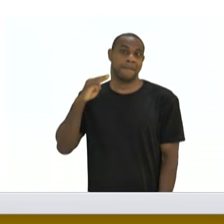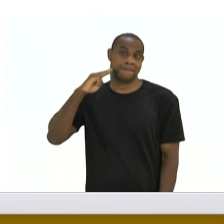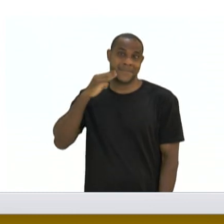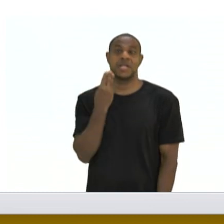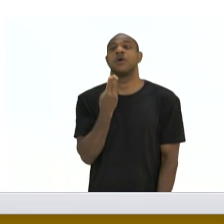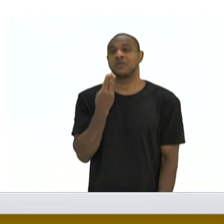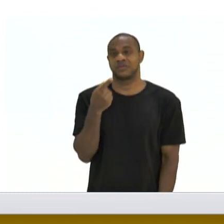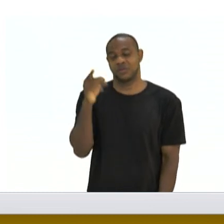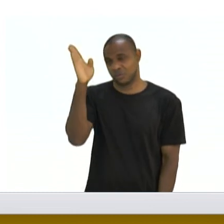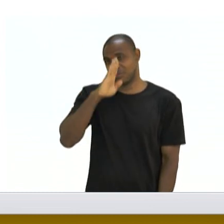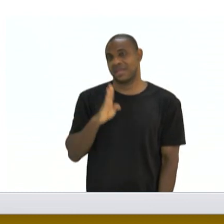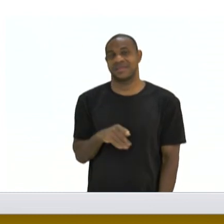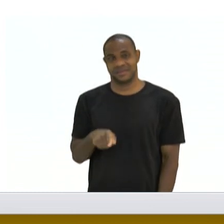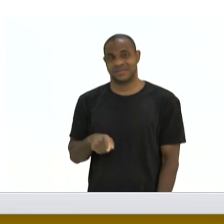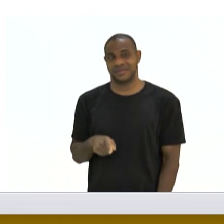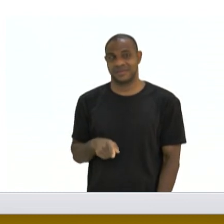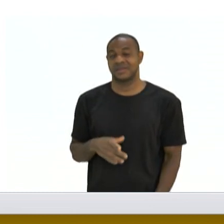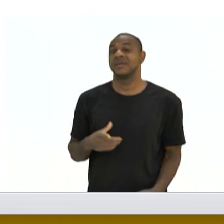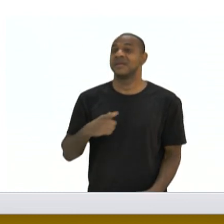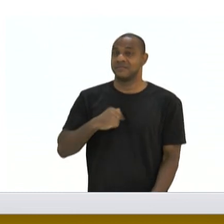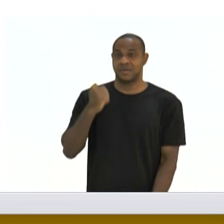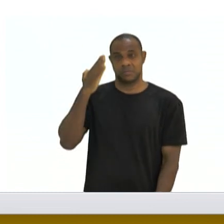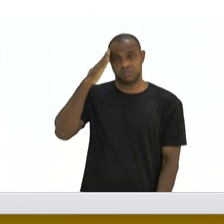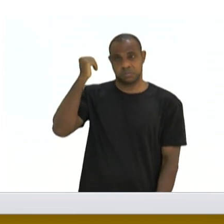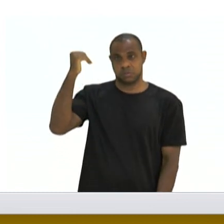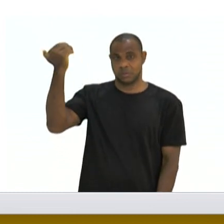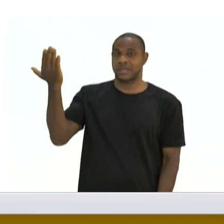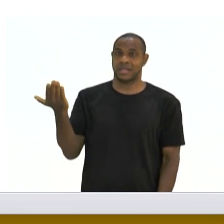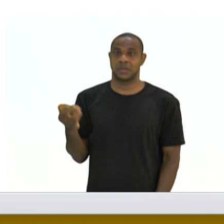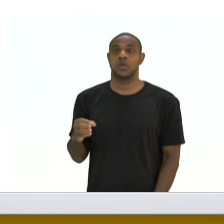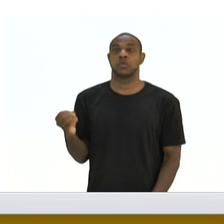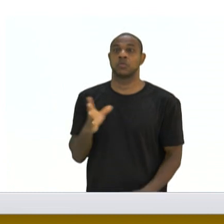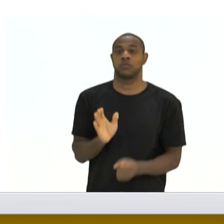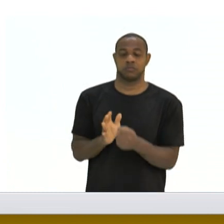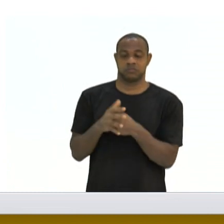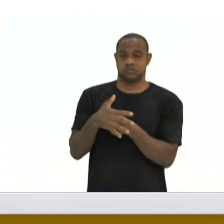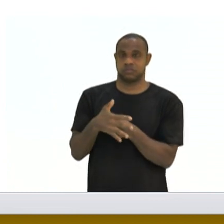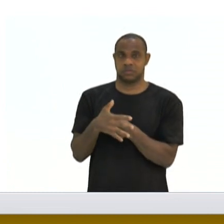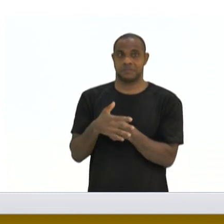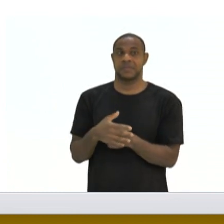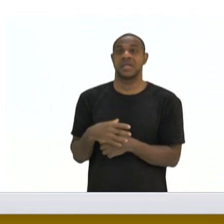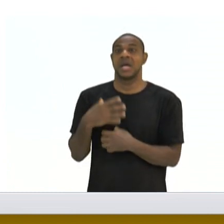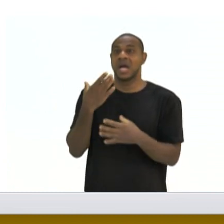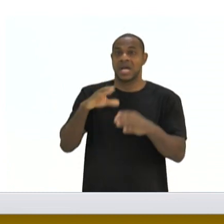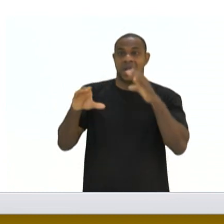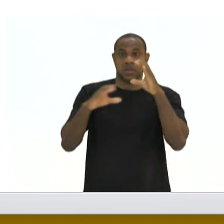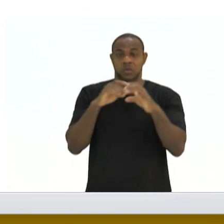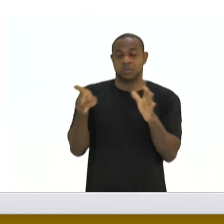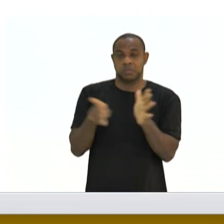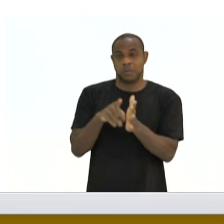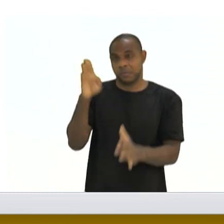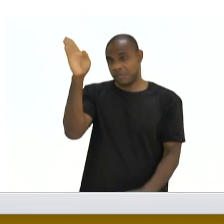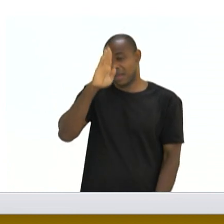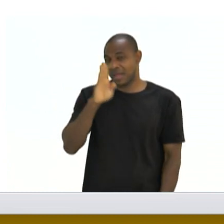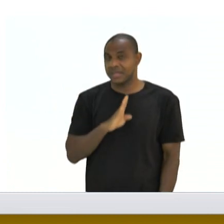formato fez sucesso em meio a pandemia do novo coronavírus com cantores brasileiros